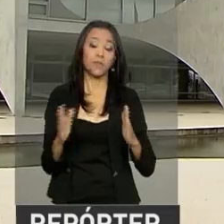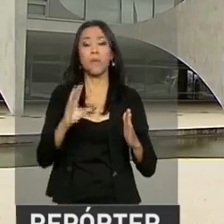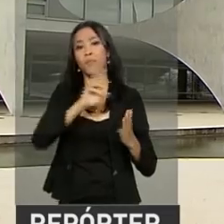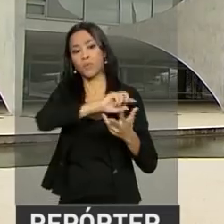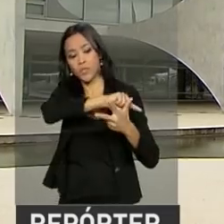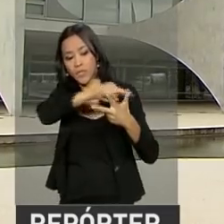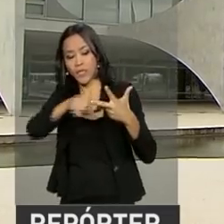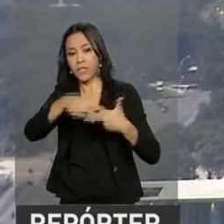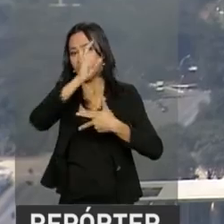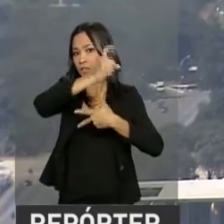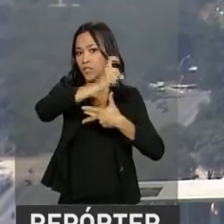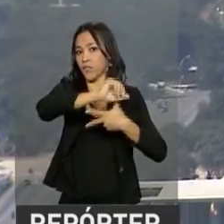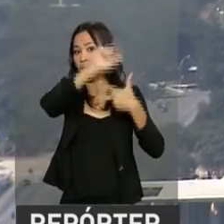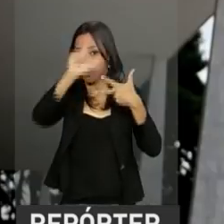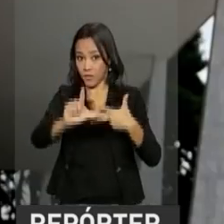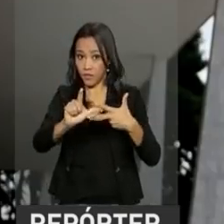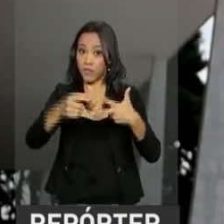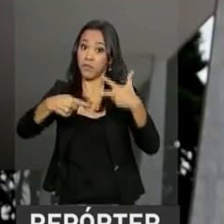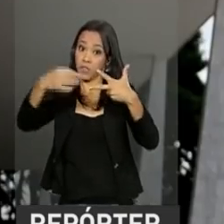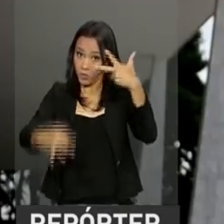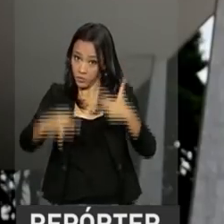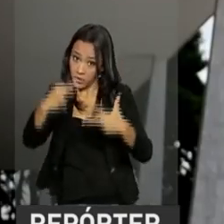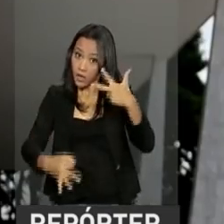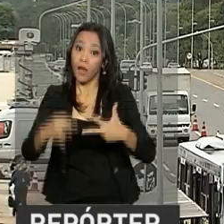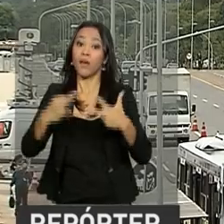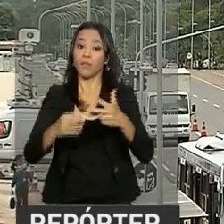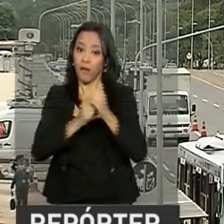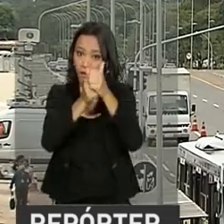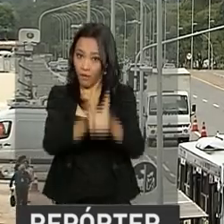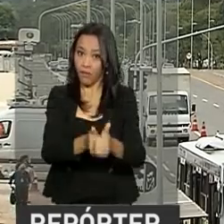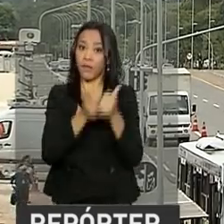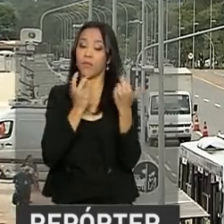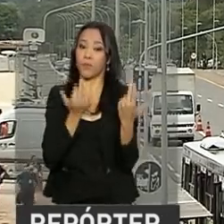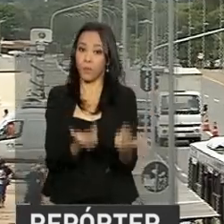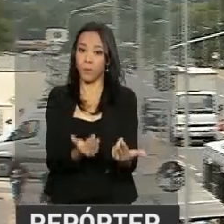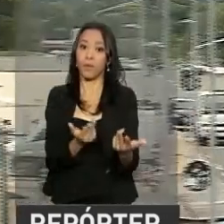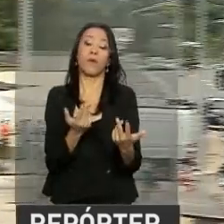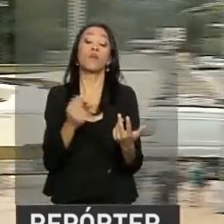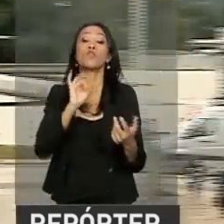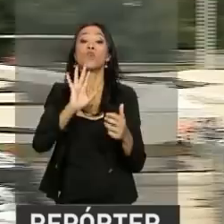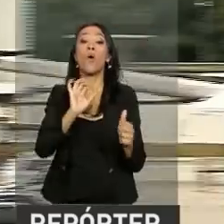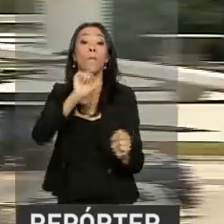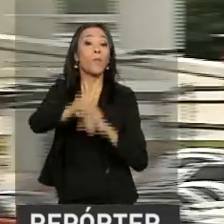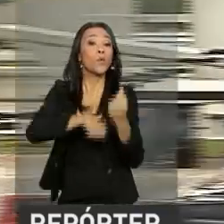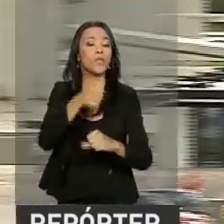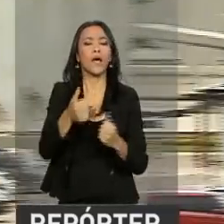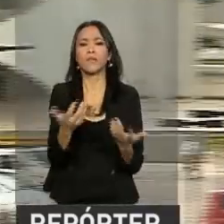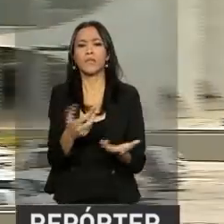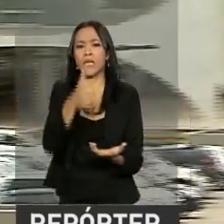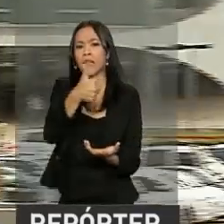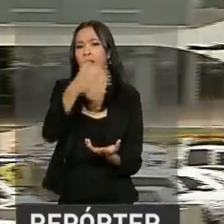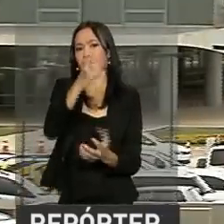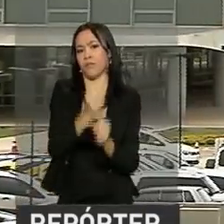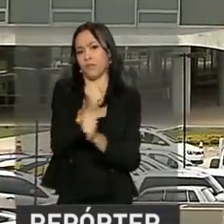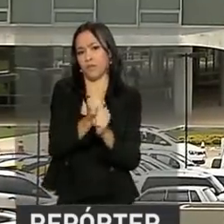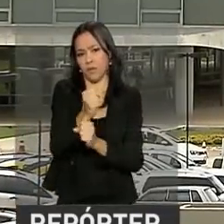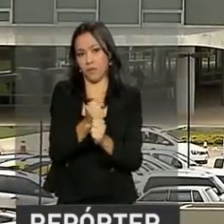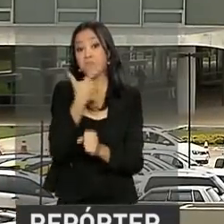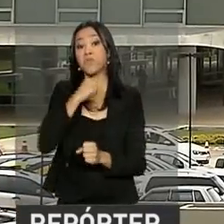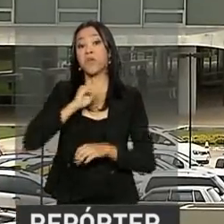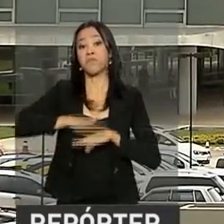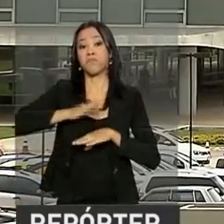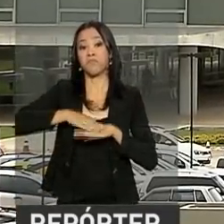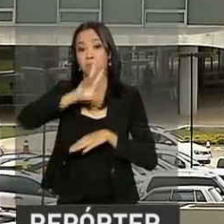poderes, executivo, legislativo e judiciário. Só poderá ser alterado a partir do décimo ano pelo presidente